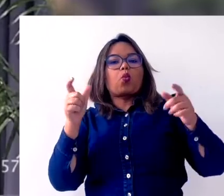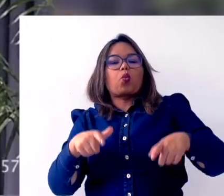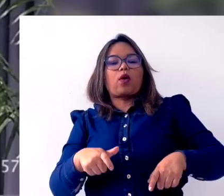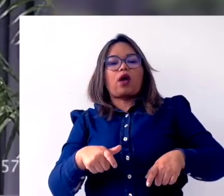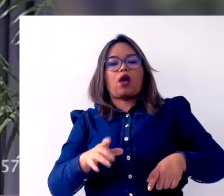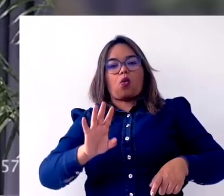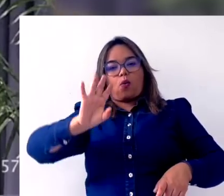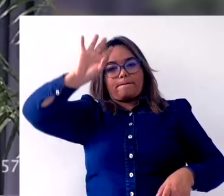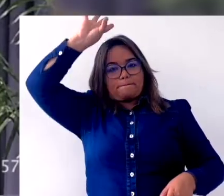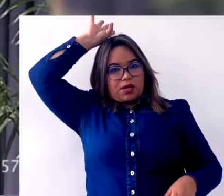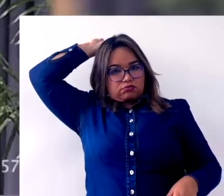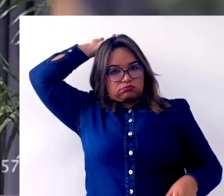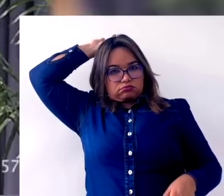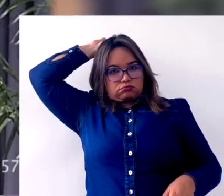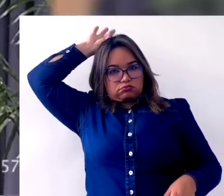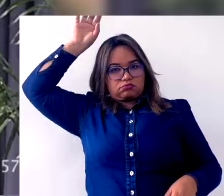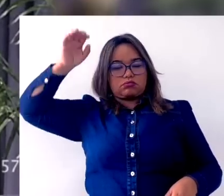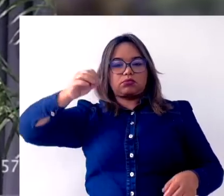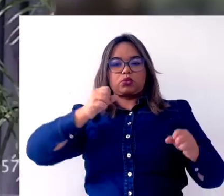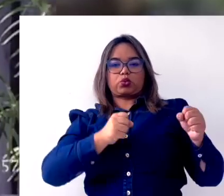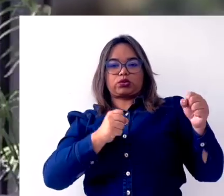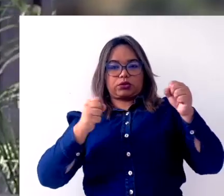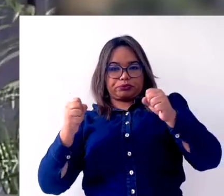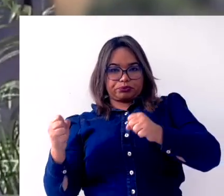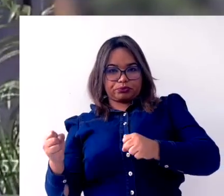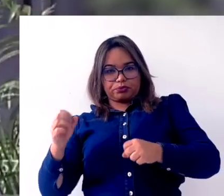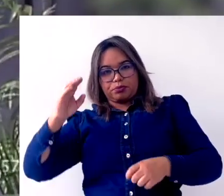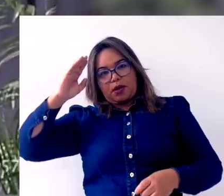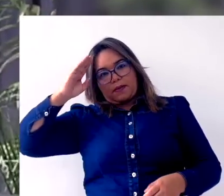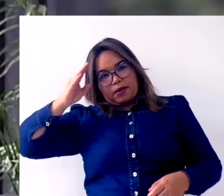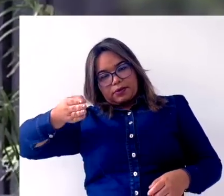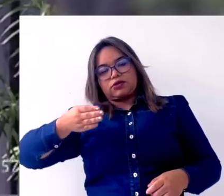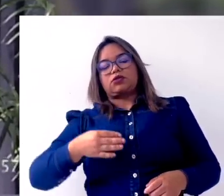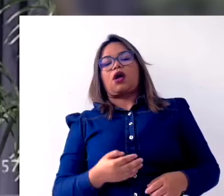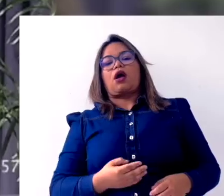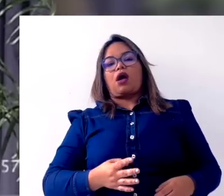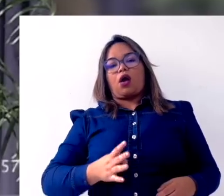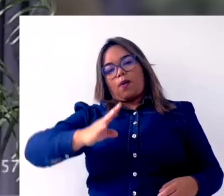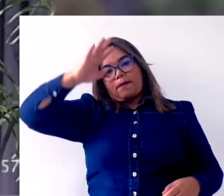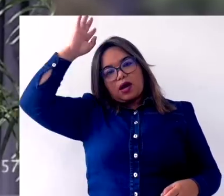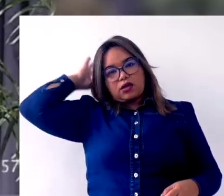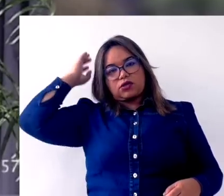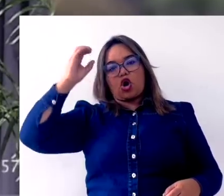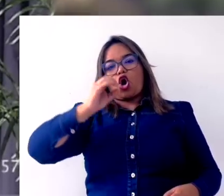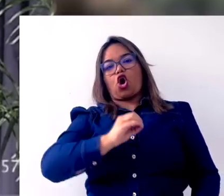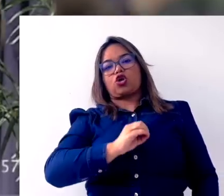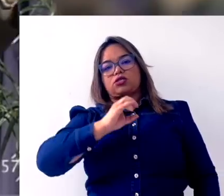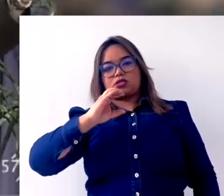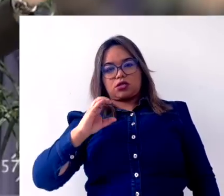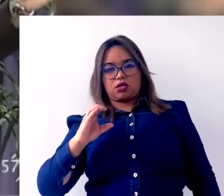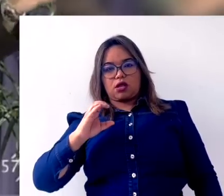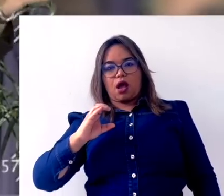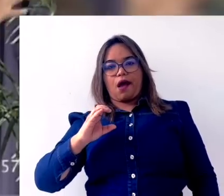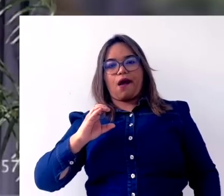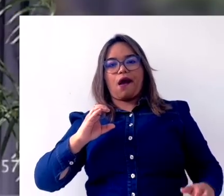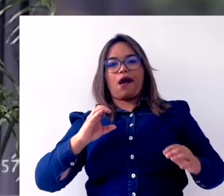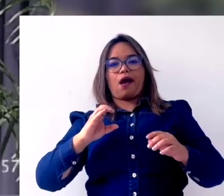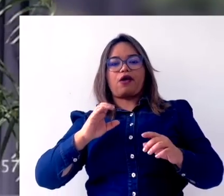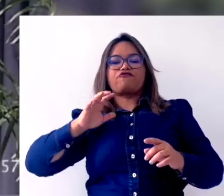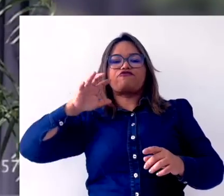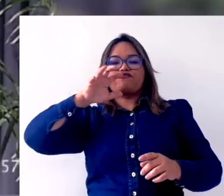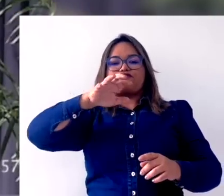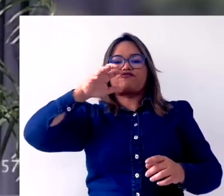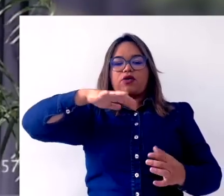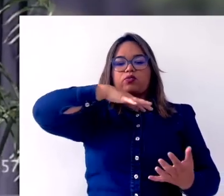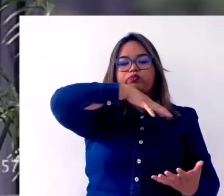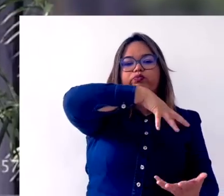Roma e do Império Romano, e especialmente do Império Romano Ocidental. E a sua influência se espalha em